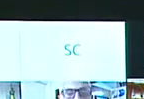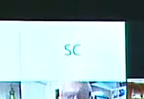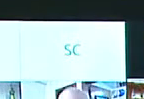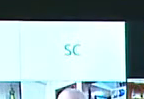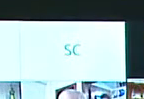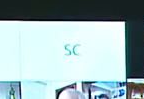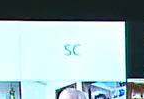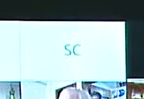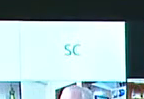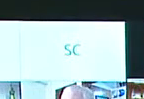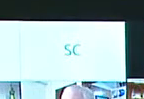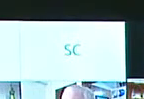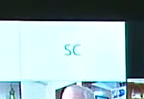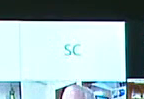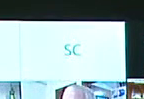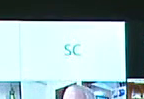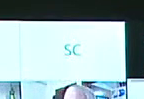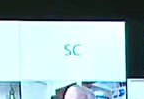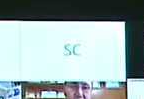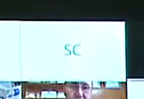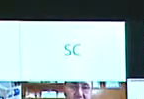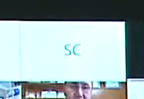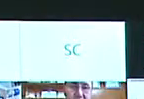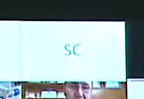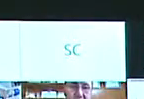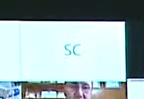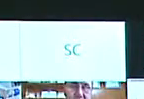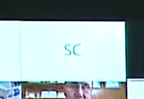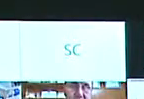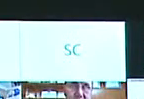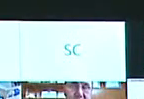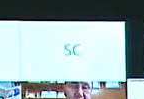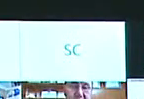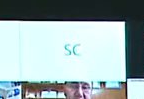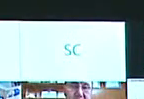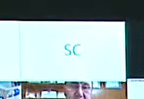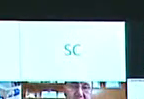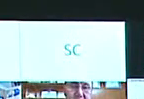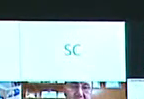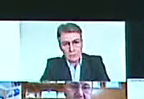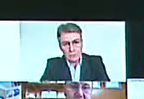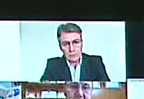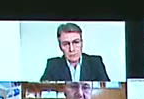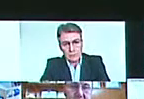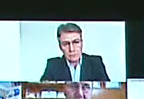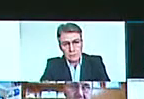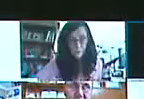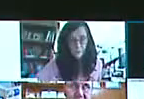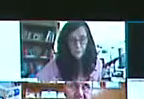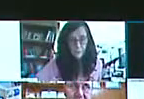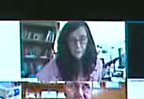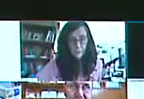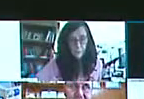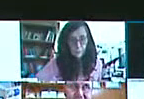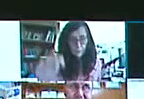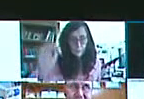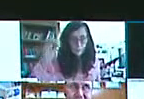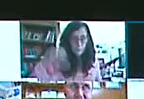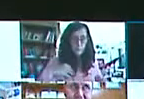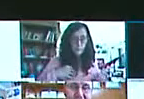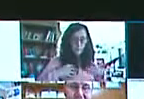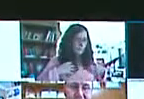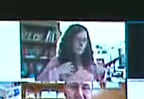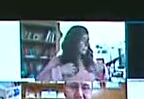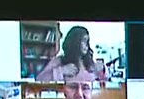Contrário, a favor das emendas. Okay. Ok. Deputado Valdeci Oliveira. Contrário, presidente. Ok. Deputado Zé